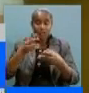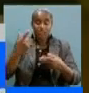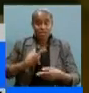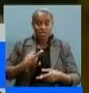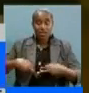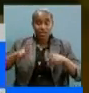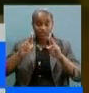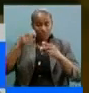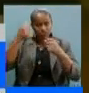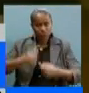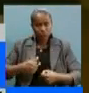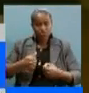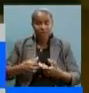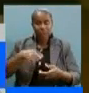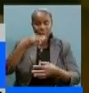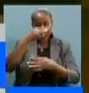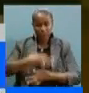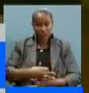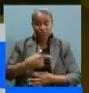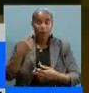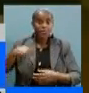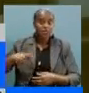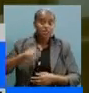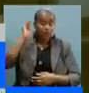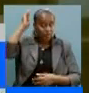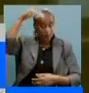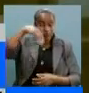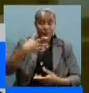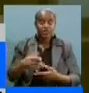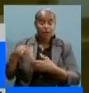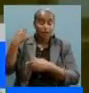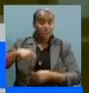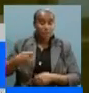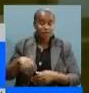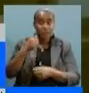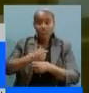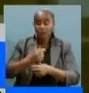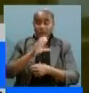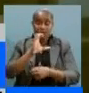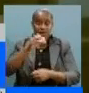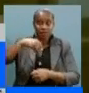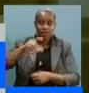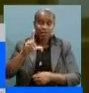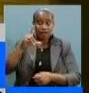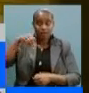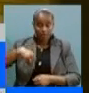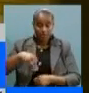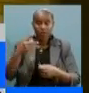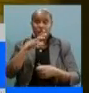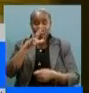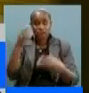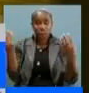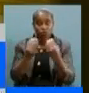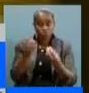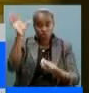livres, justas, isentas e credíveis. O Presidente da República, que é Presidente em exercício da Cplp, disse que, juntamente com o